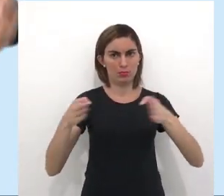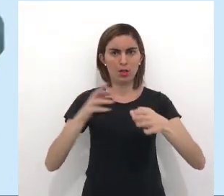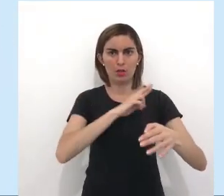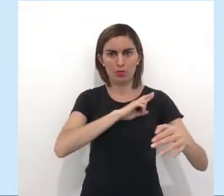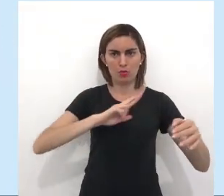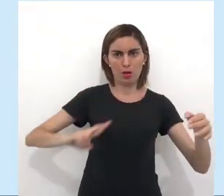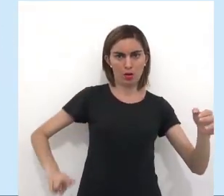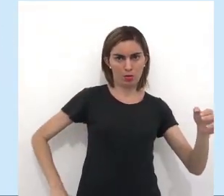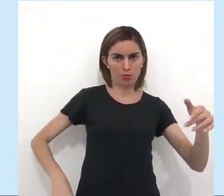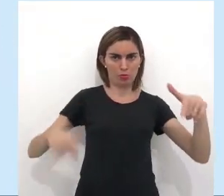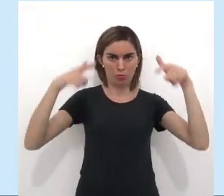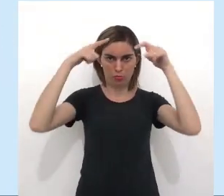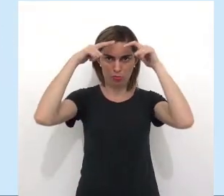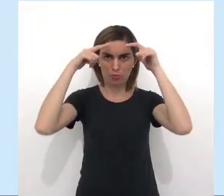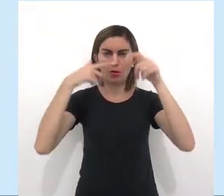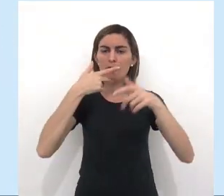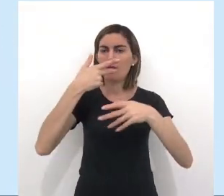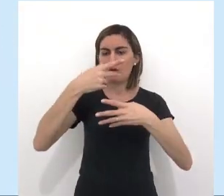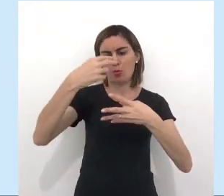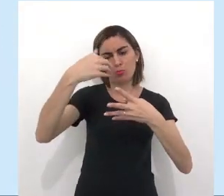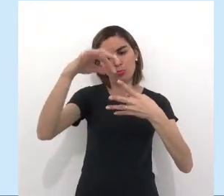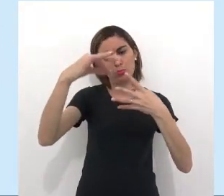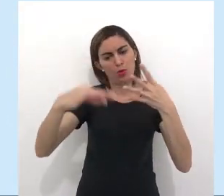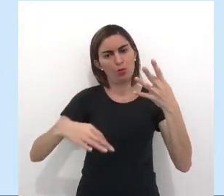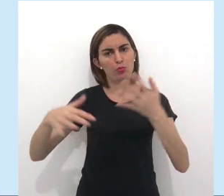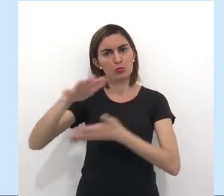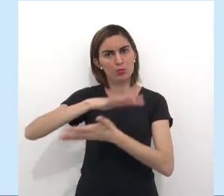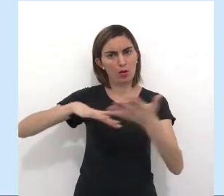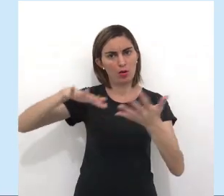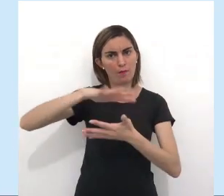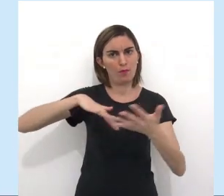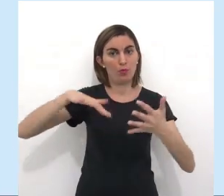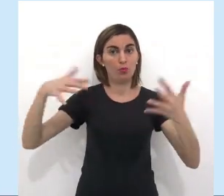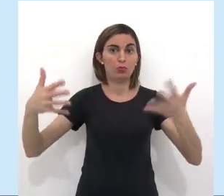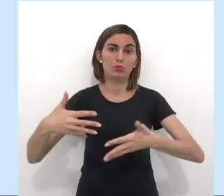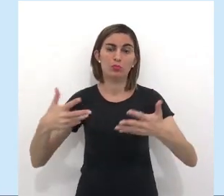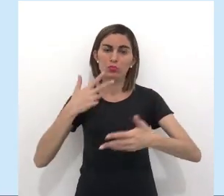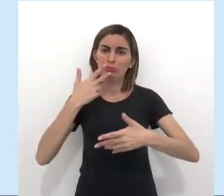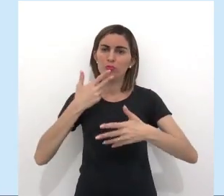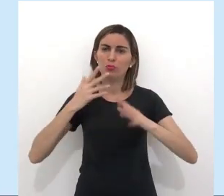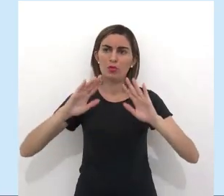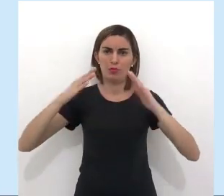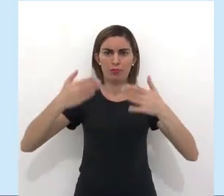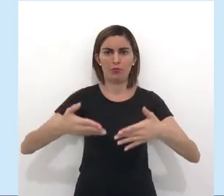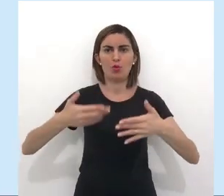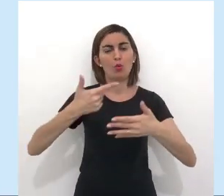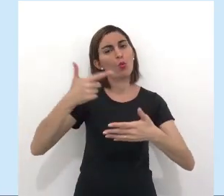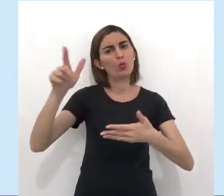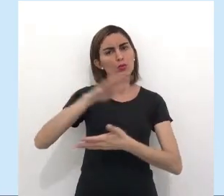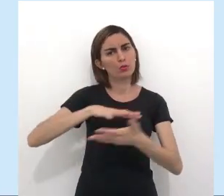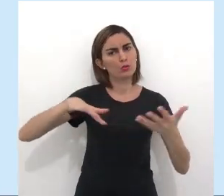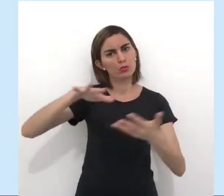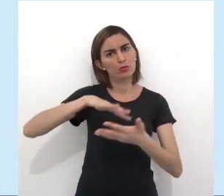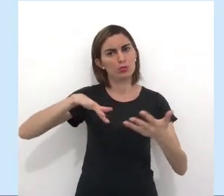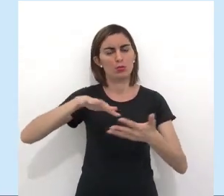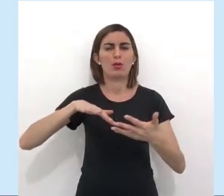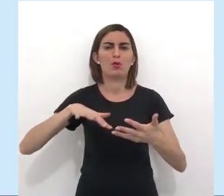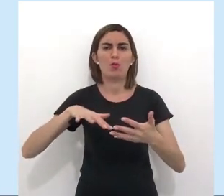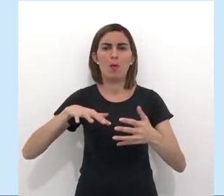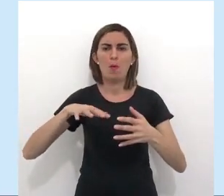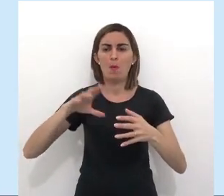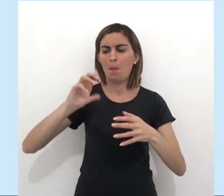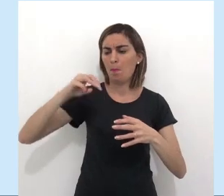período regencial, citamos algumas revoltas. Hoje nós vamos enfatizar outras revoltas,